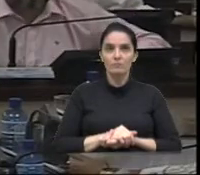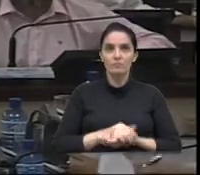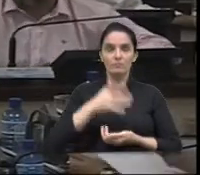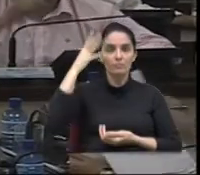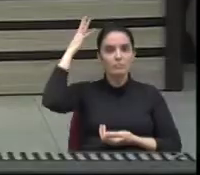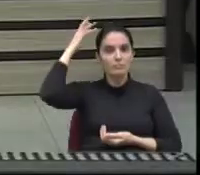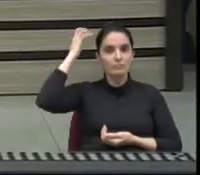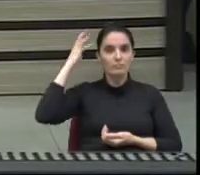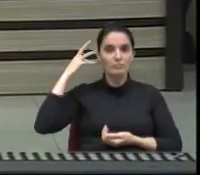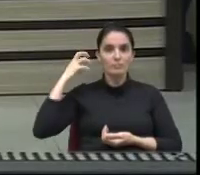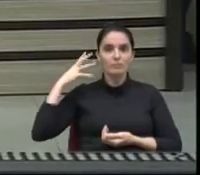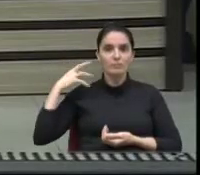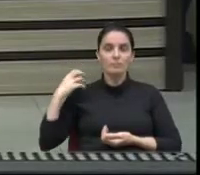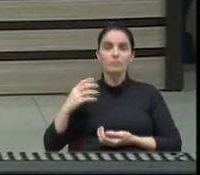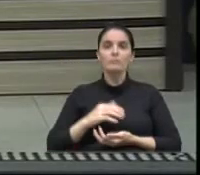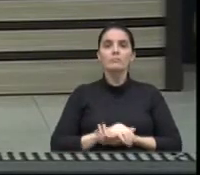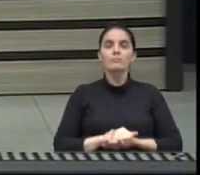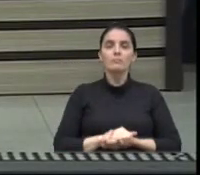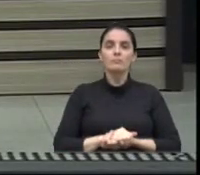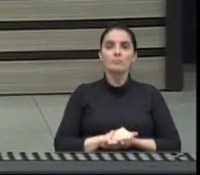Lubogo, a ordem do dia.